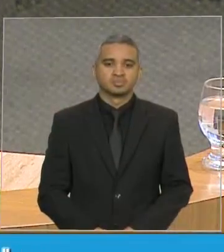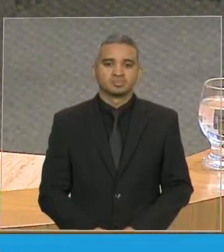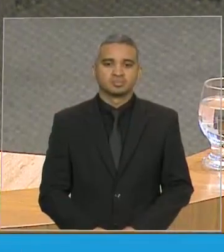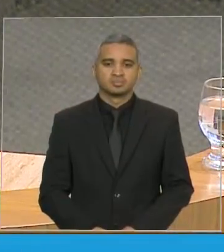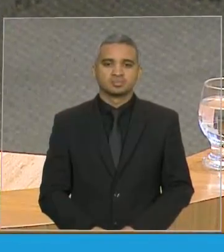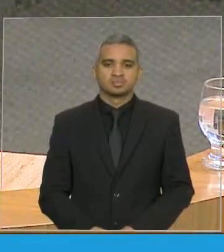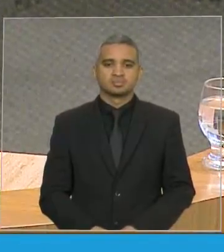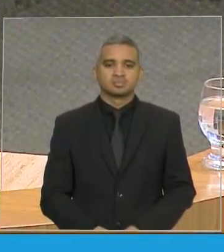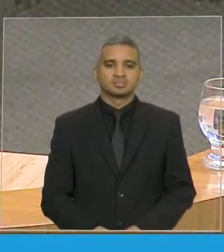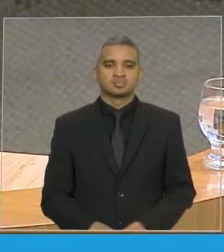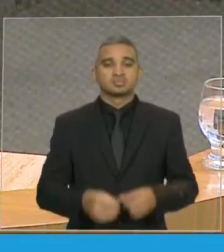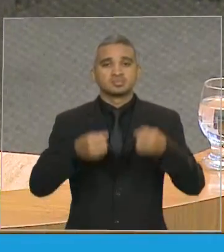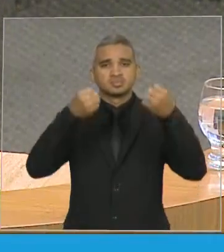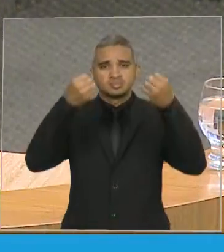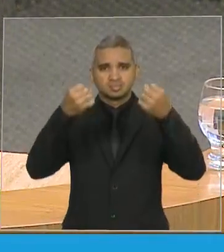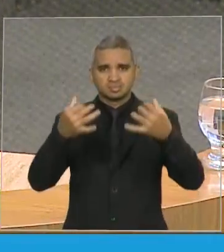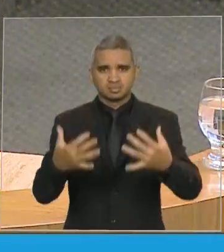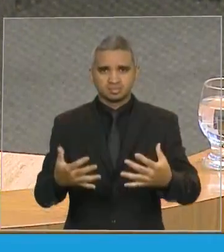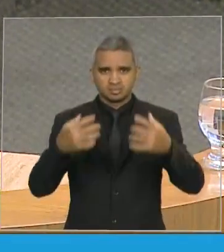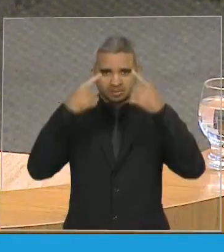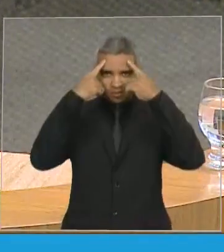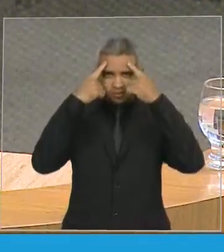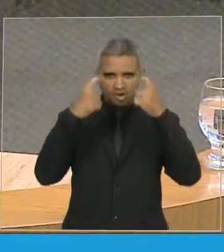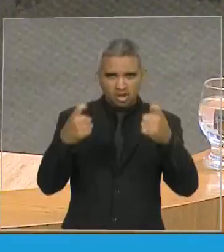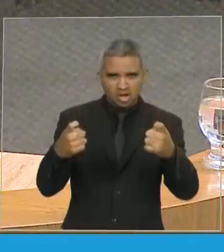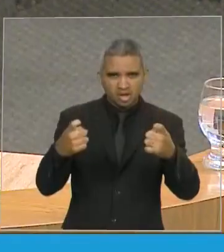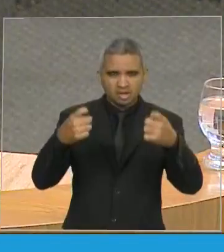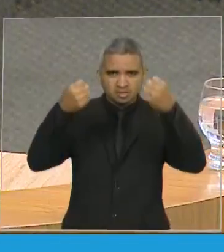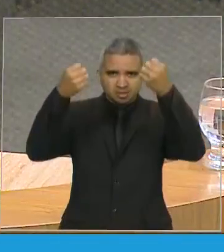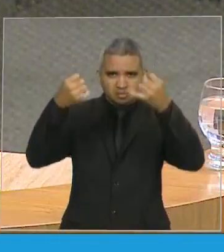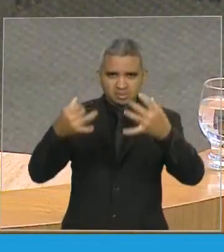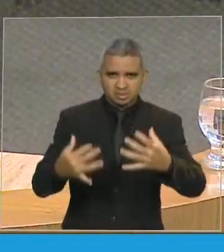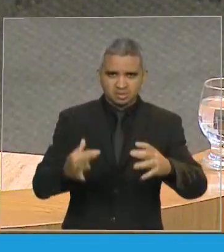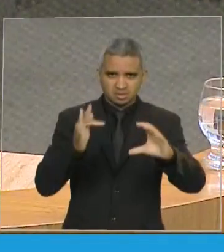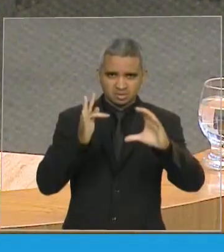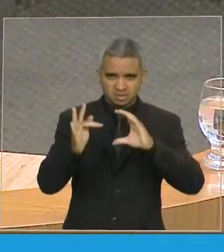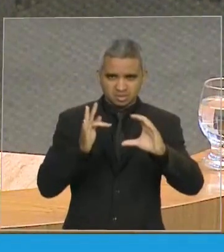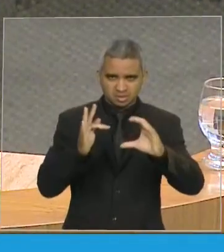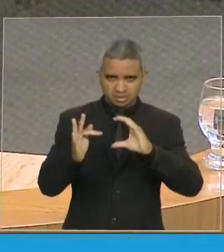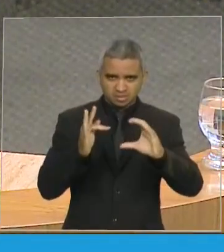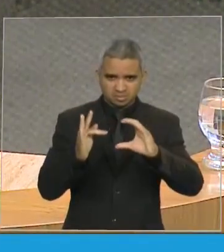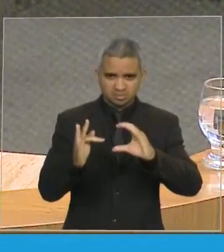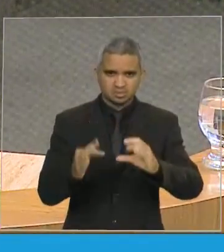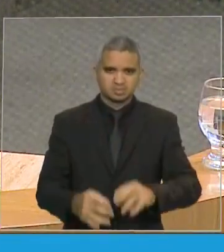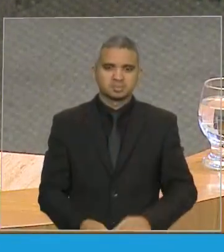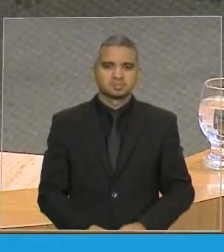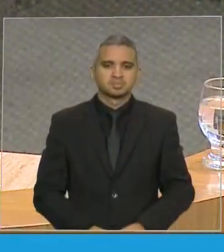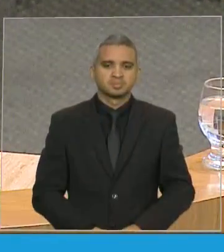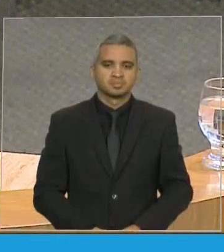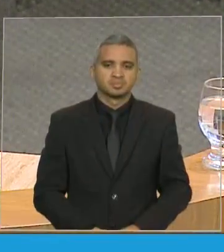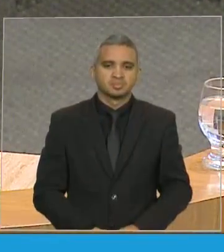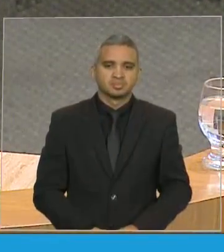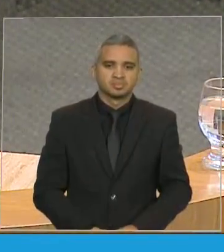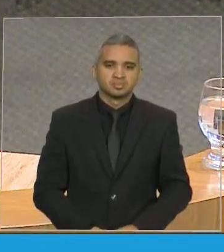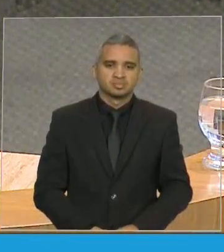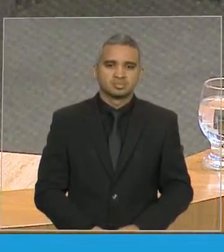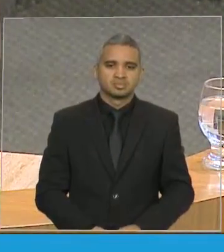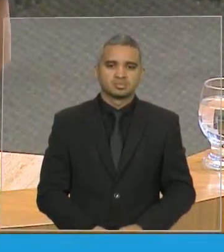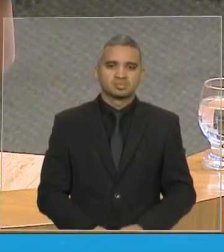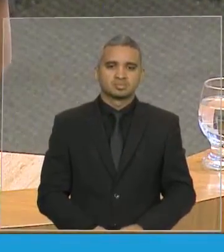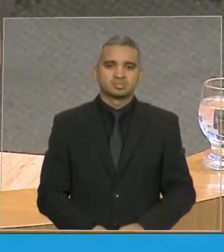E falar da violência, falar da campanha, né, da fraternidade, que vem